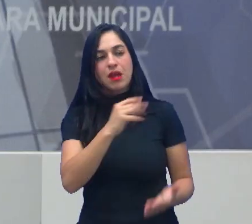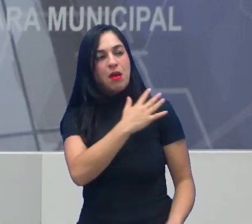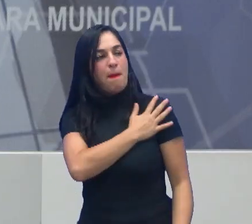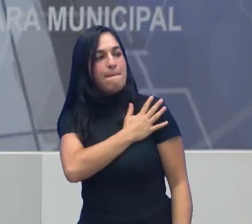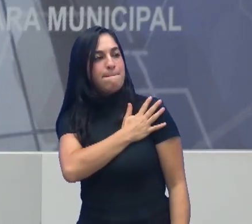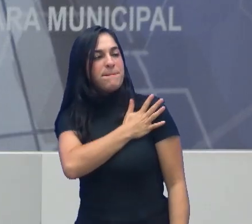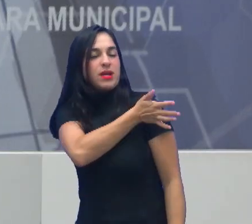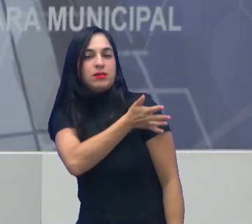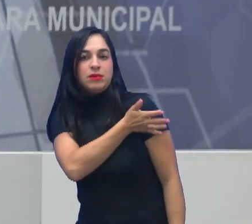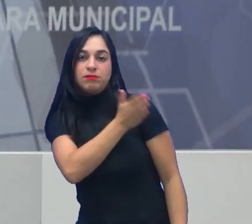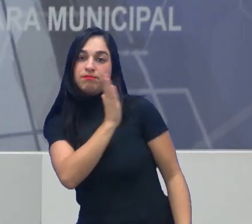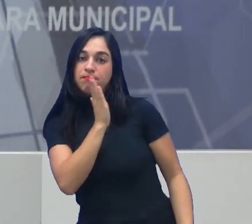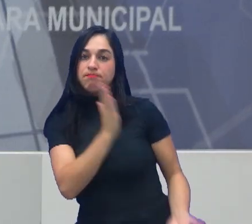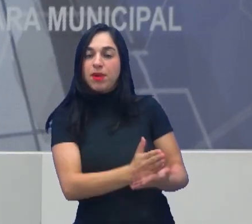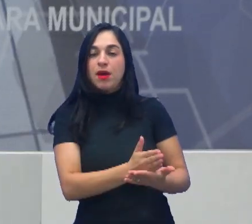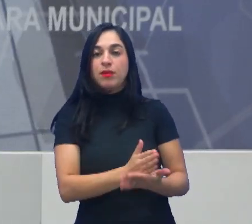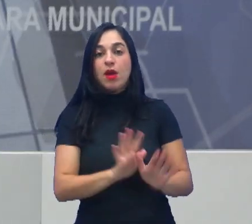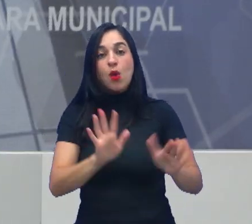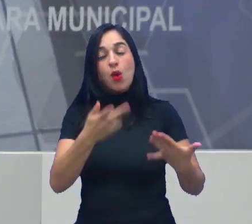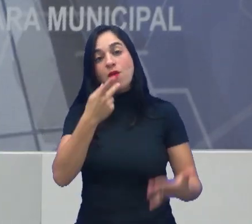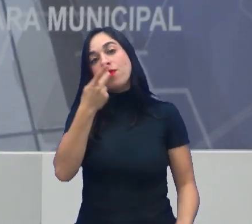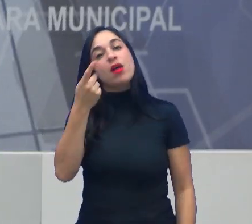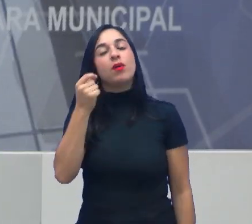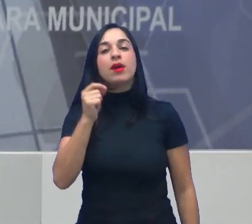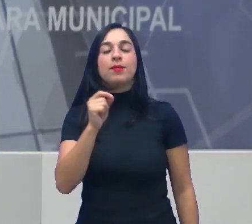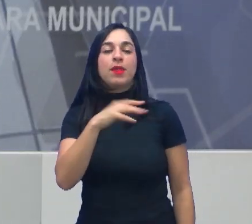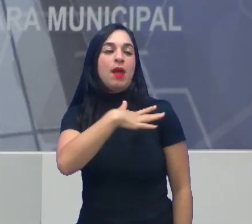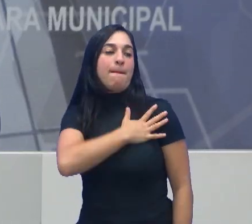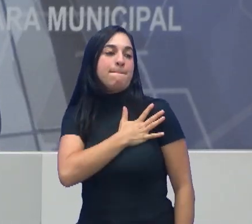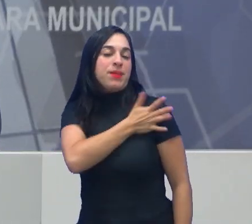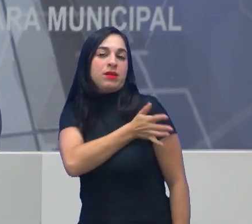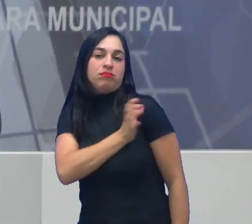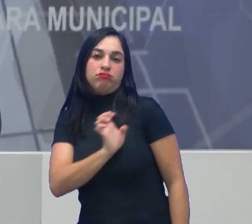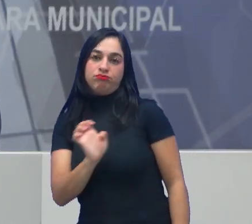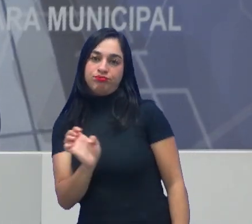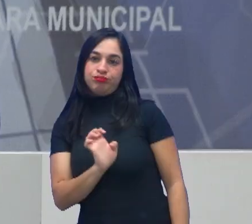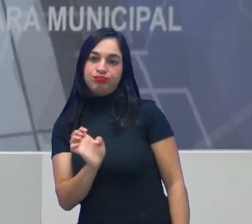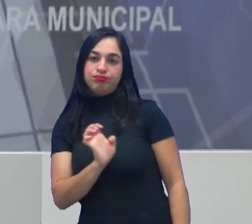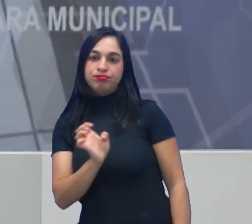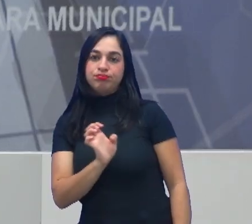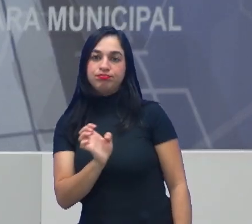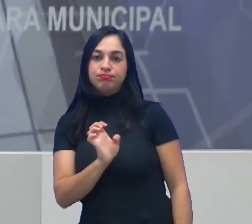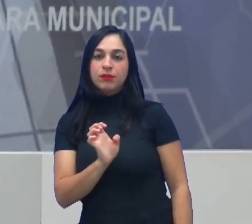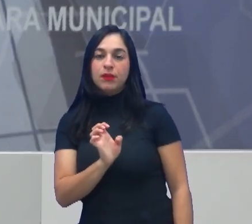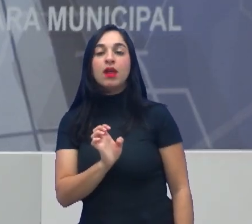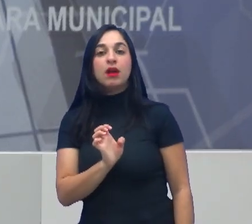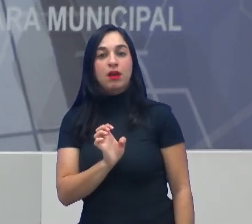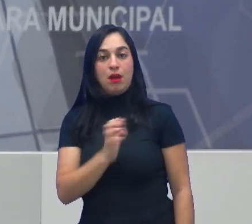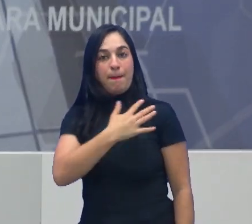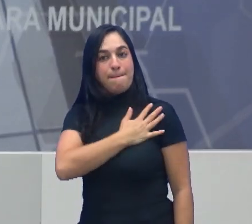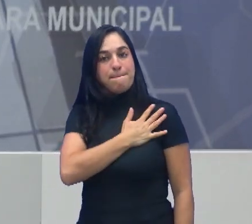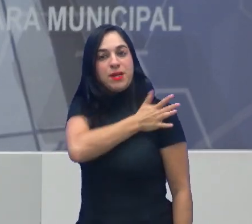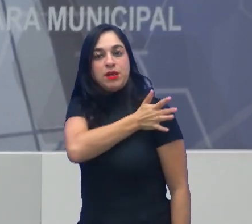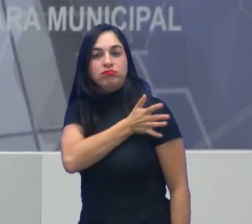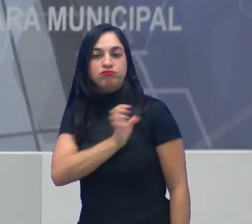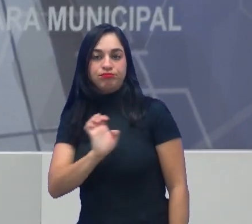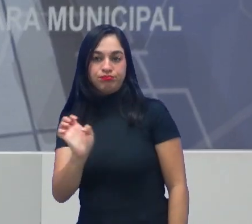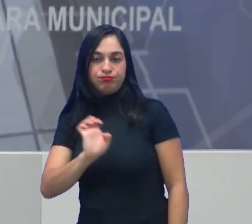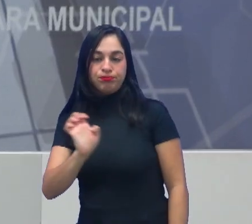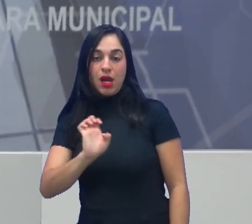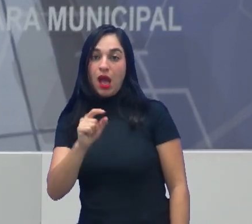lá, quando a gente fala de homofobia, nós estamos falando de um crime. Um crime ele tem que ser denunciado à polícia.